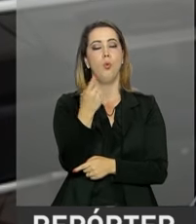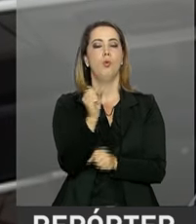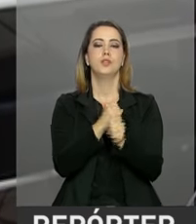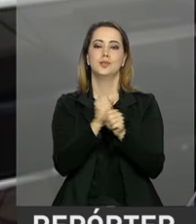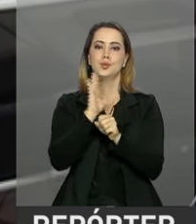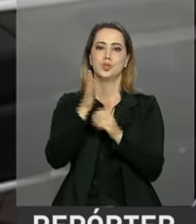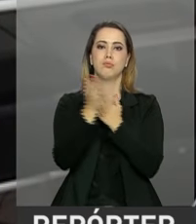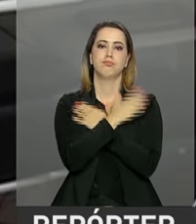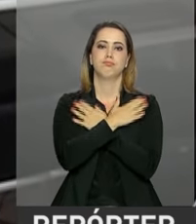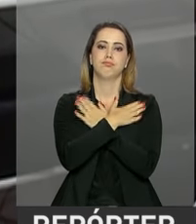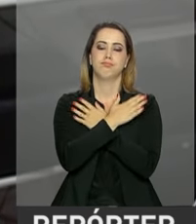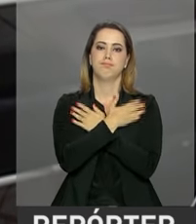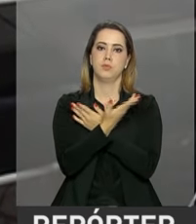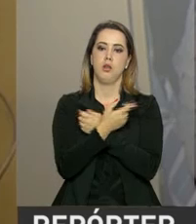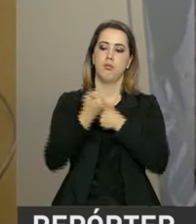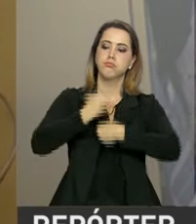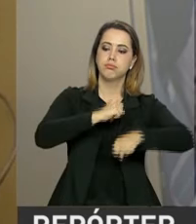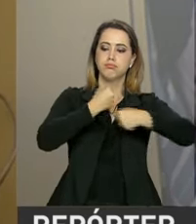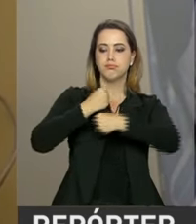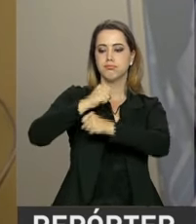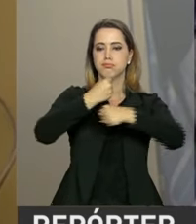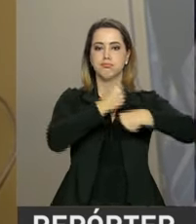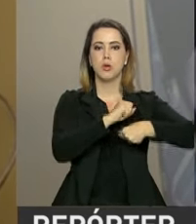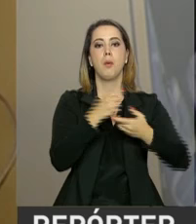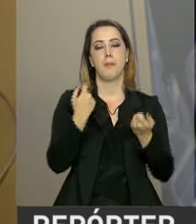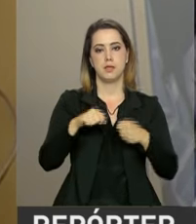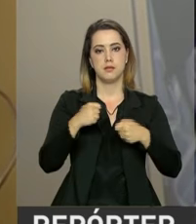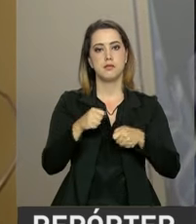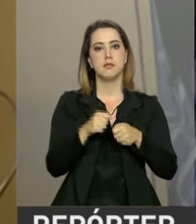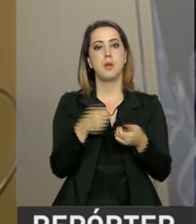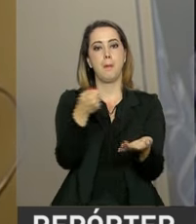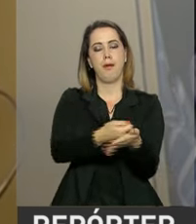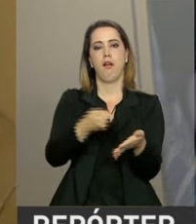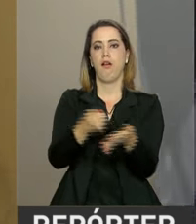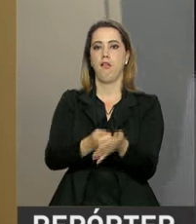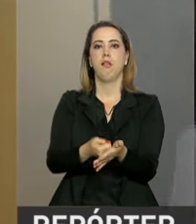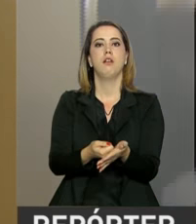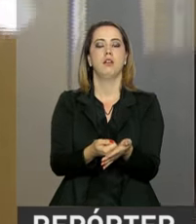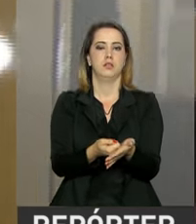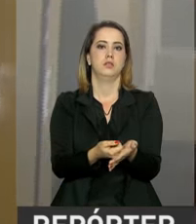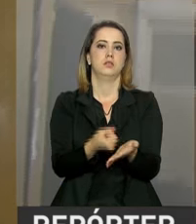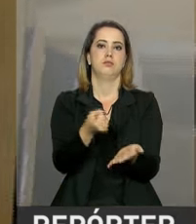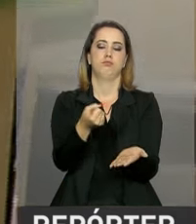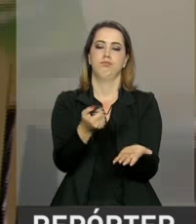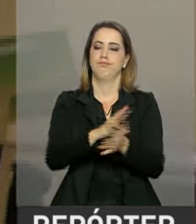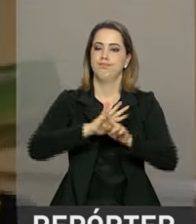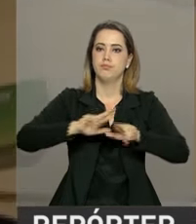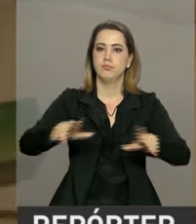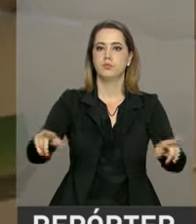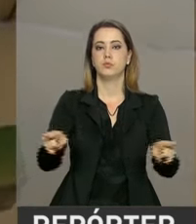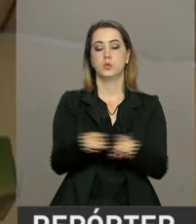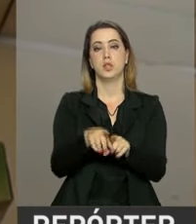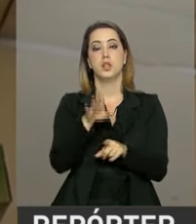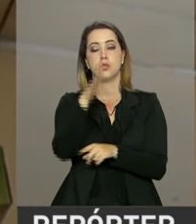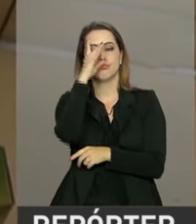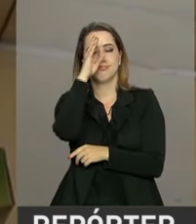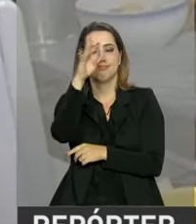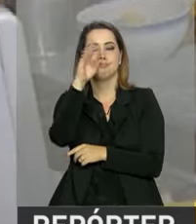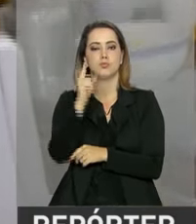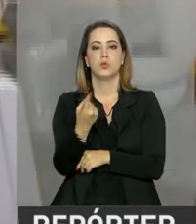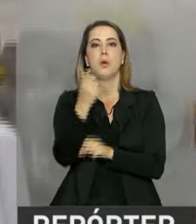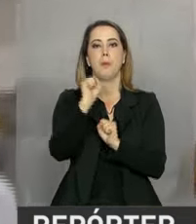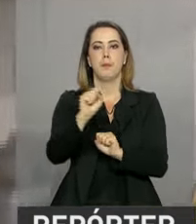dinheiro que entra com os bicos de limpeza é para manter as despesas básicas ela sonha com uma reforma faz tempo e a